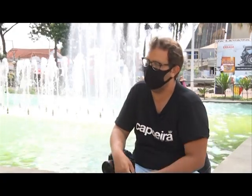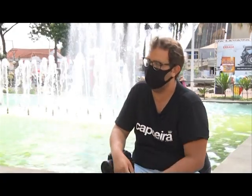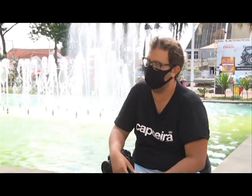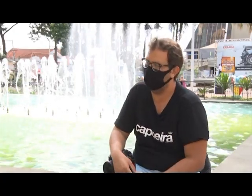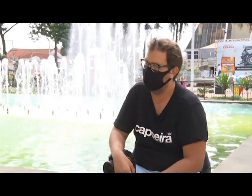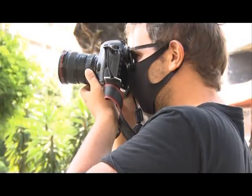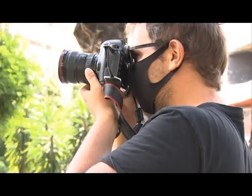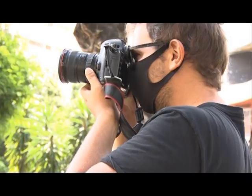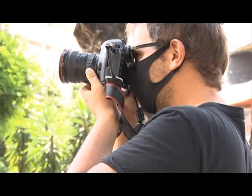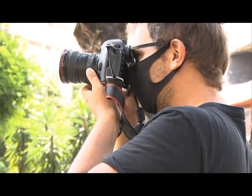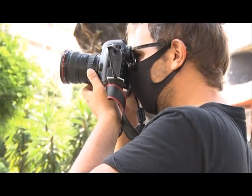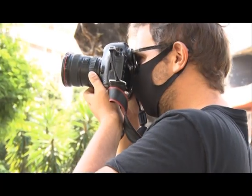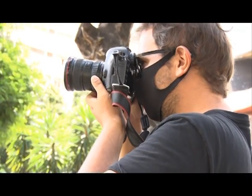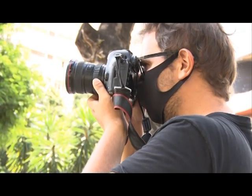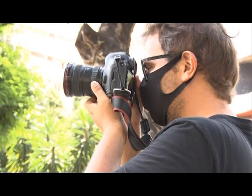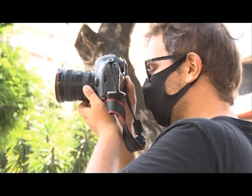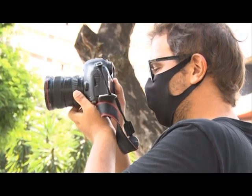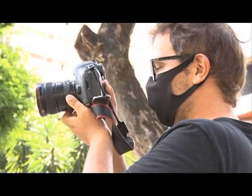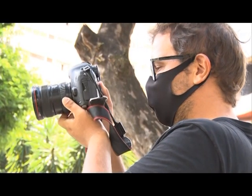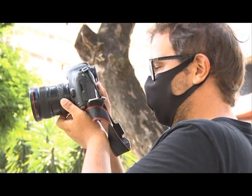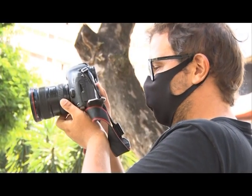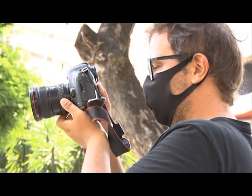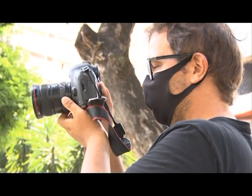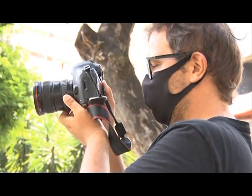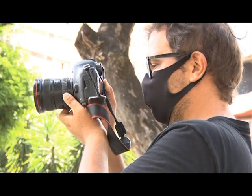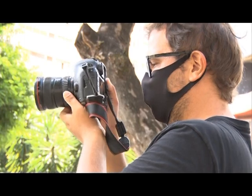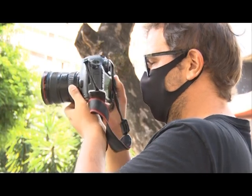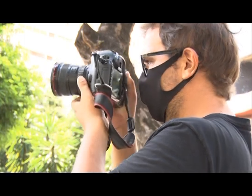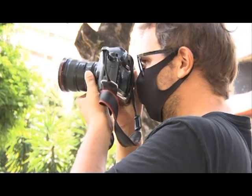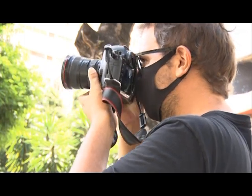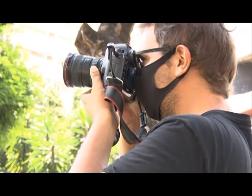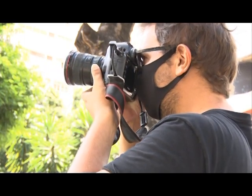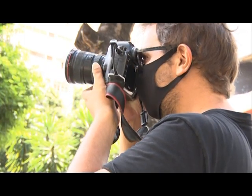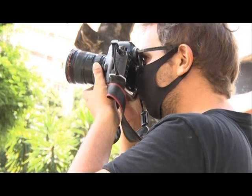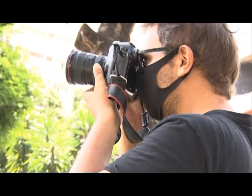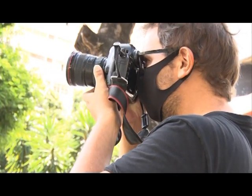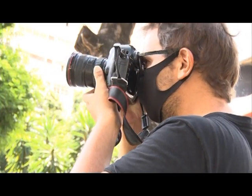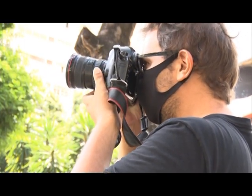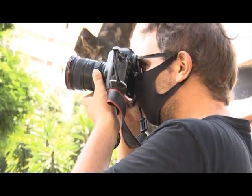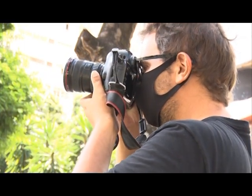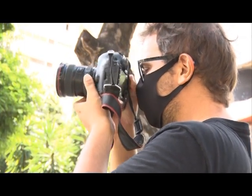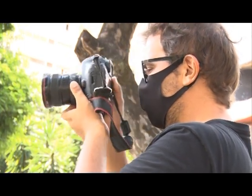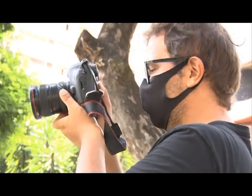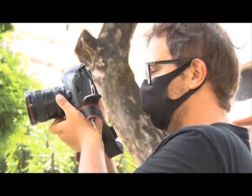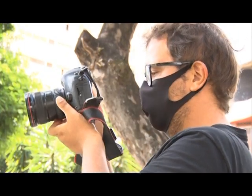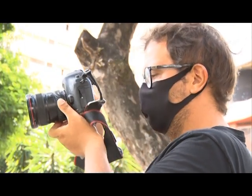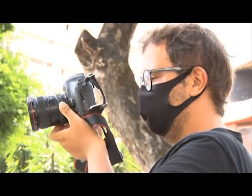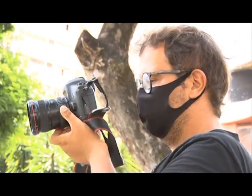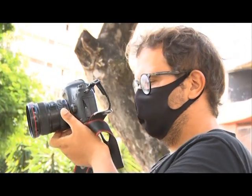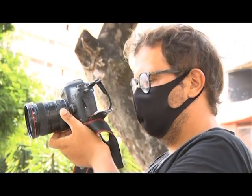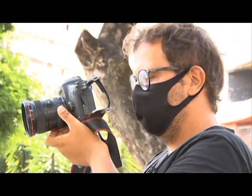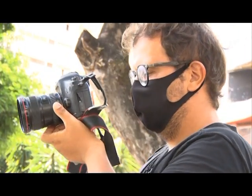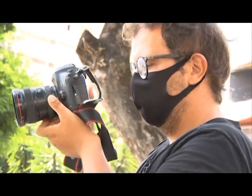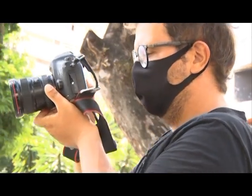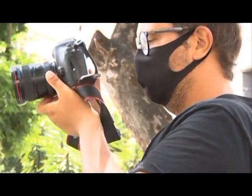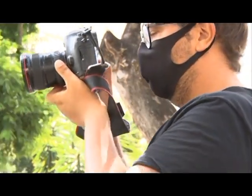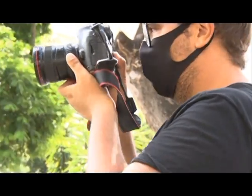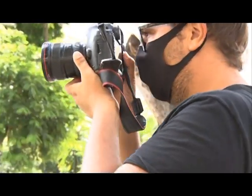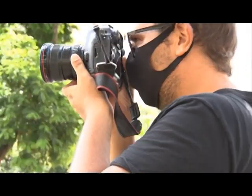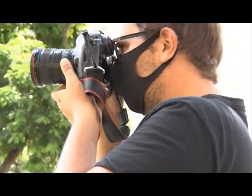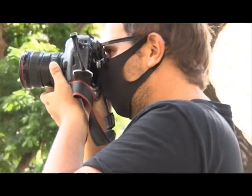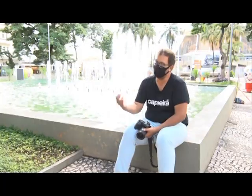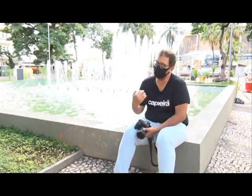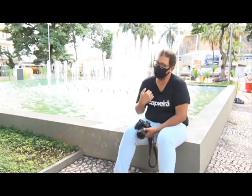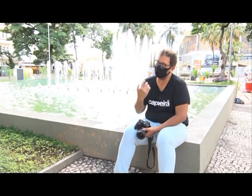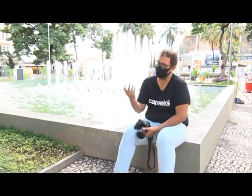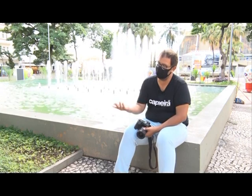vencer isso ainda. Com a paixão pela fotografia herdada do pai, Guilherme Baff registra por meio de suas